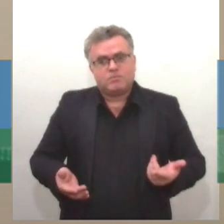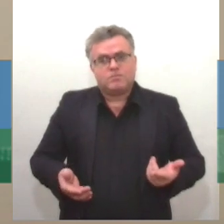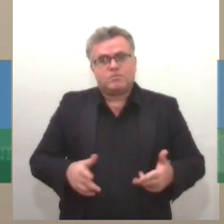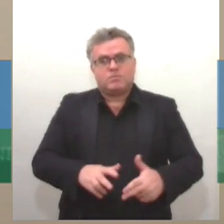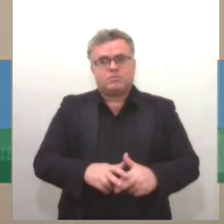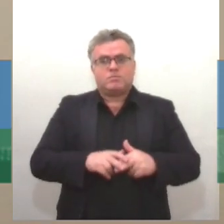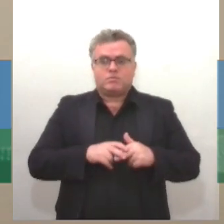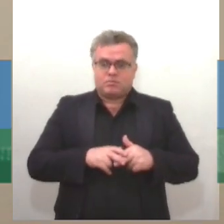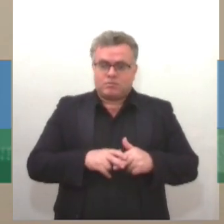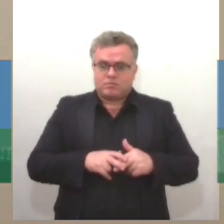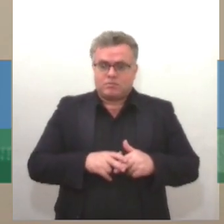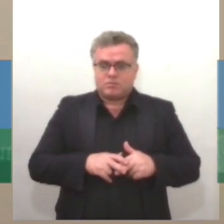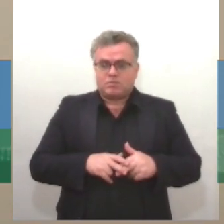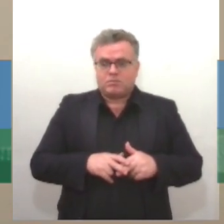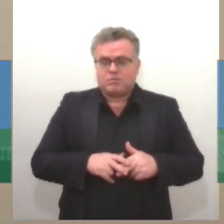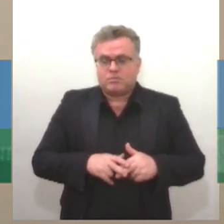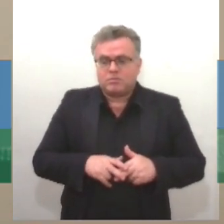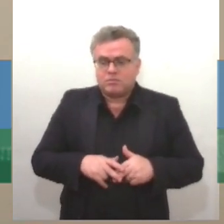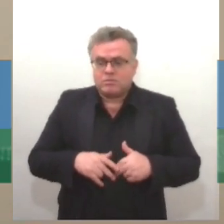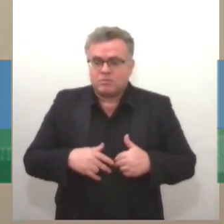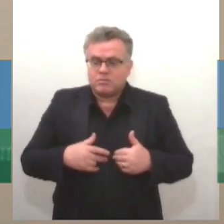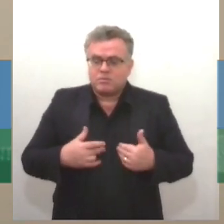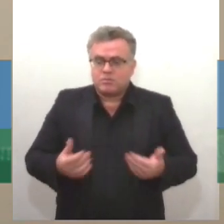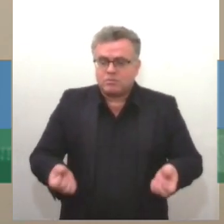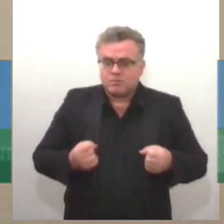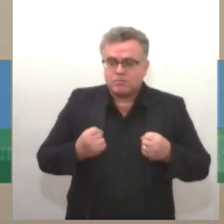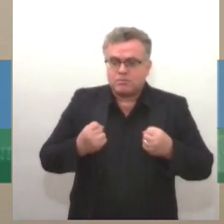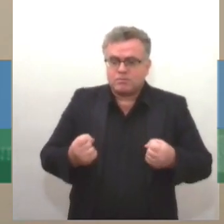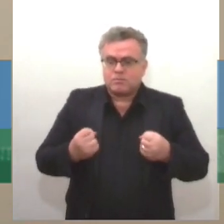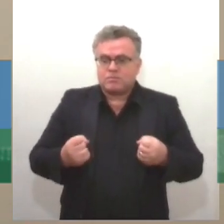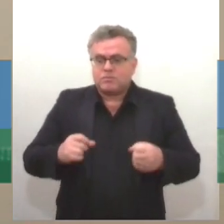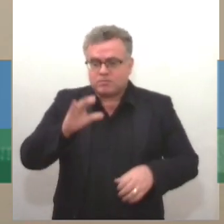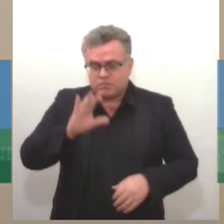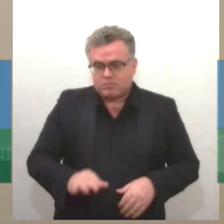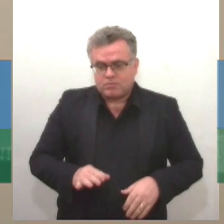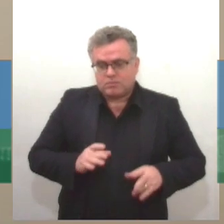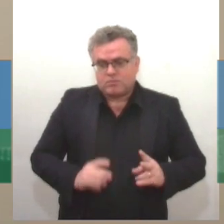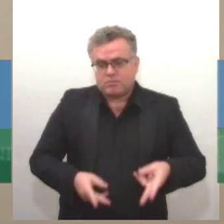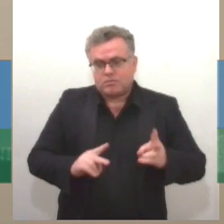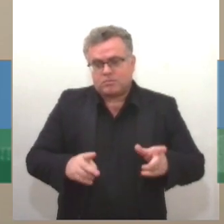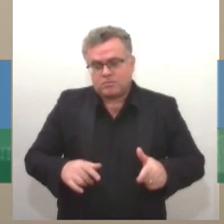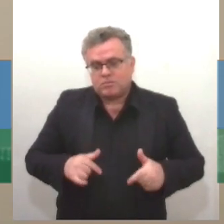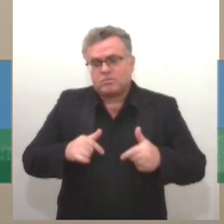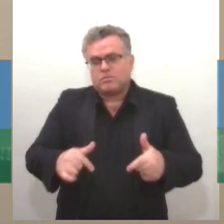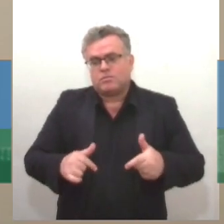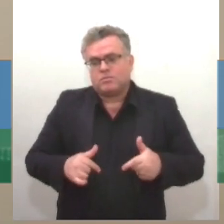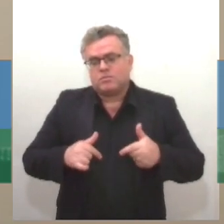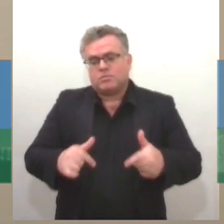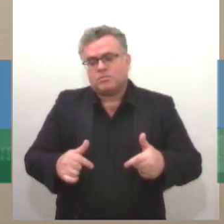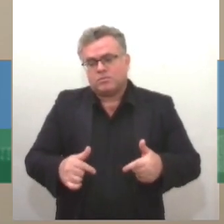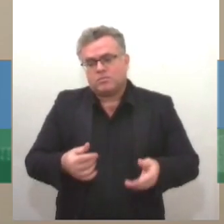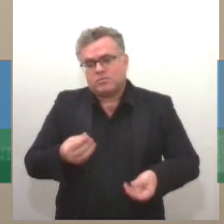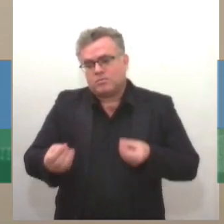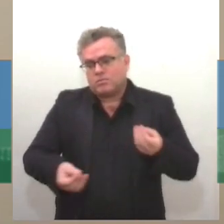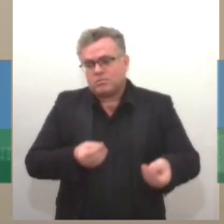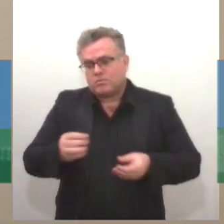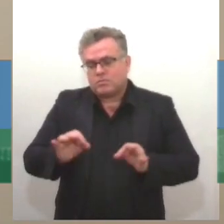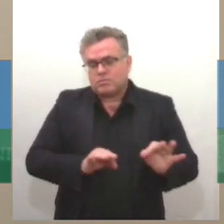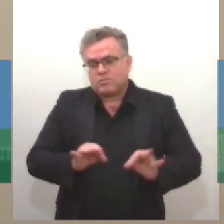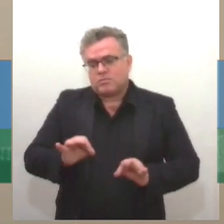cenário, fortalecer a cidadania e buscar a tutela do judiciário, que, como diz o